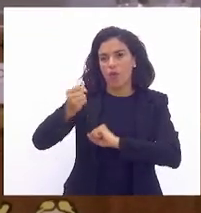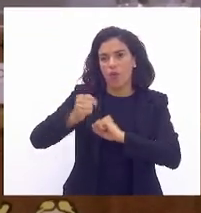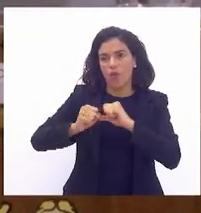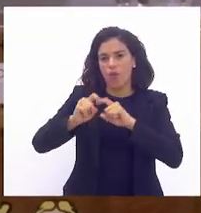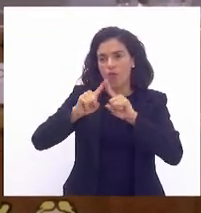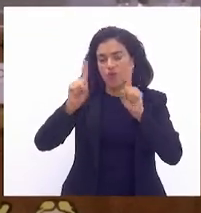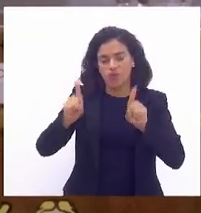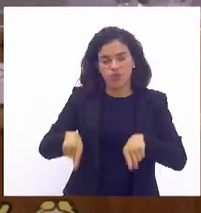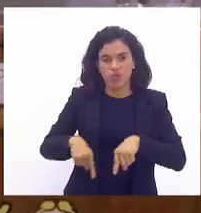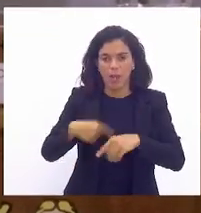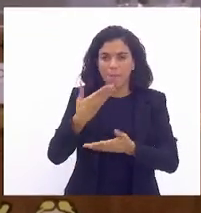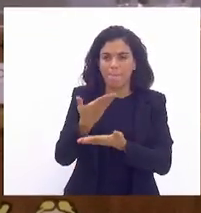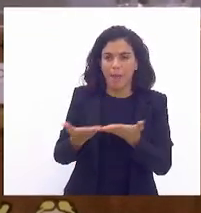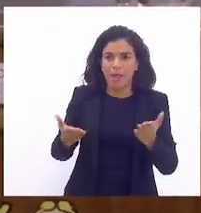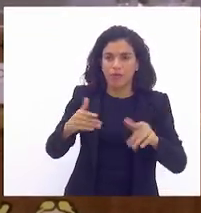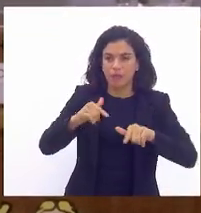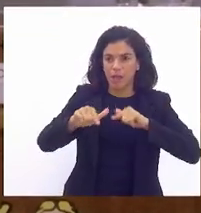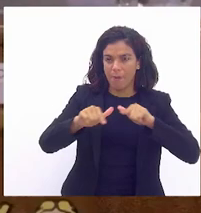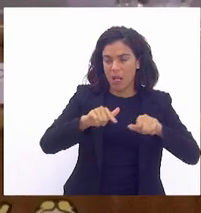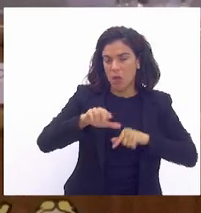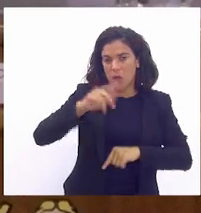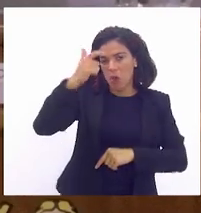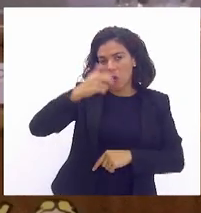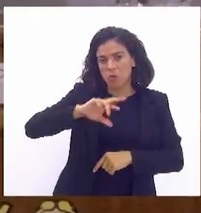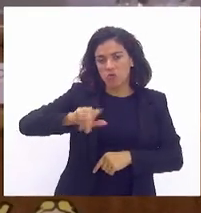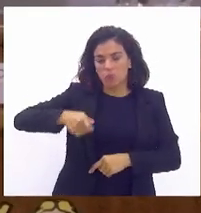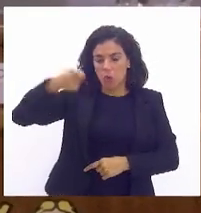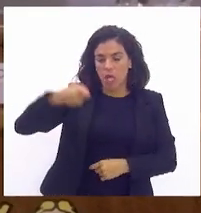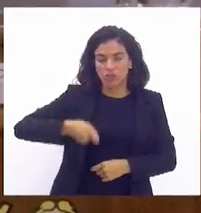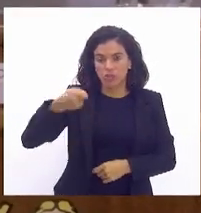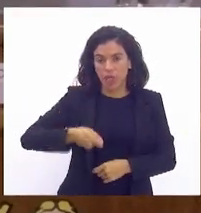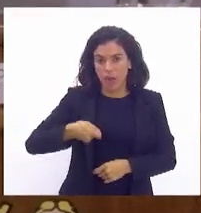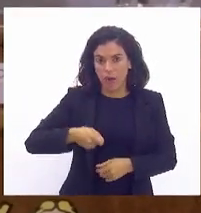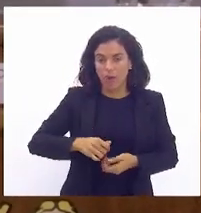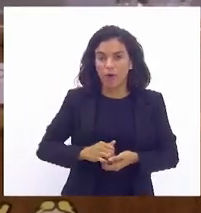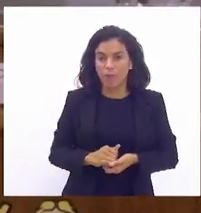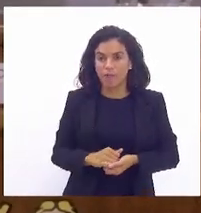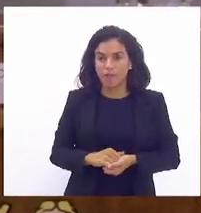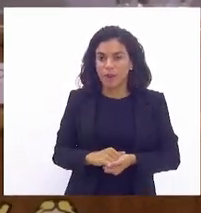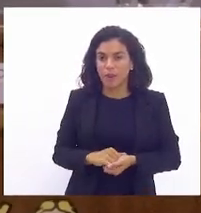ecochato. Eu não sou um cara radical. Longe de mim ser.